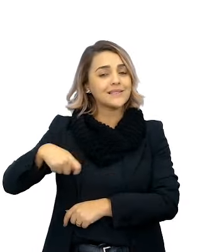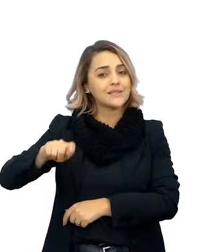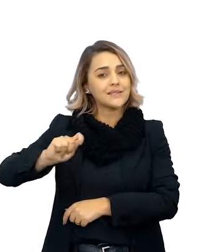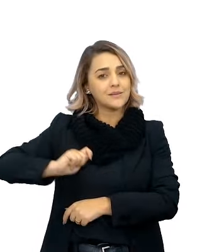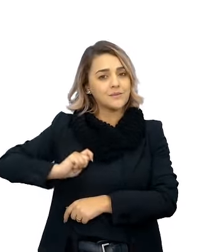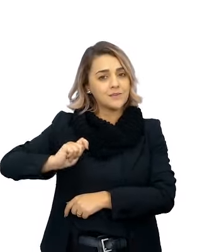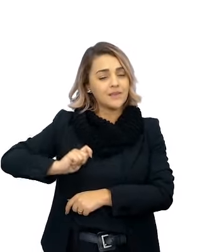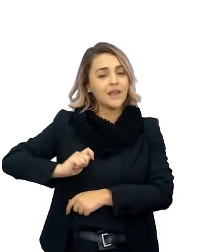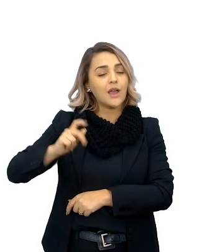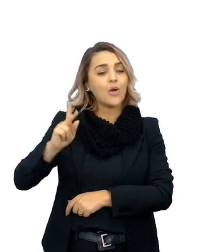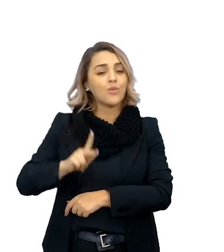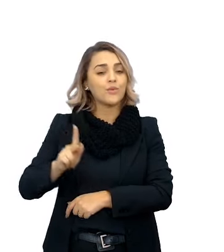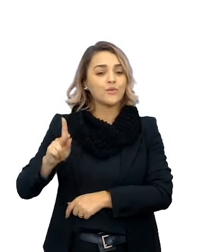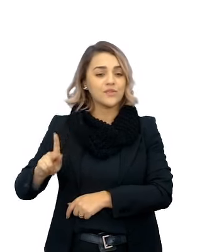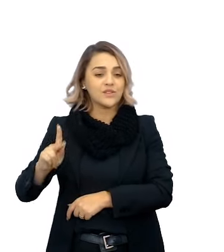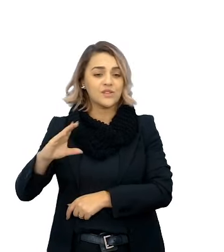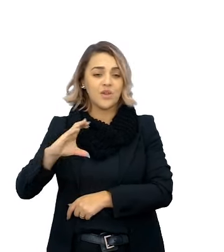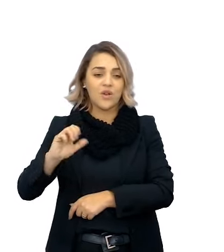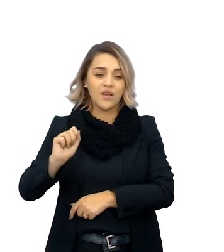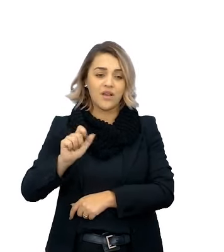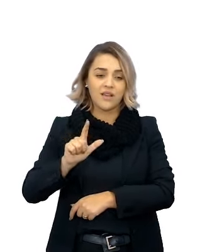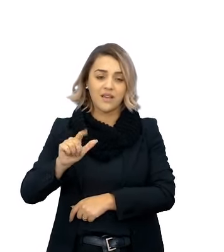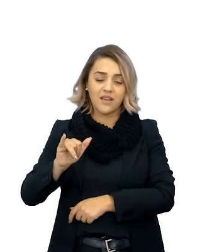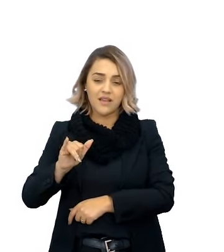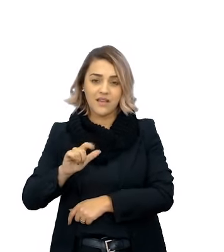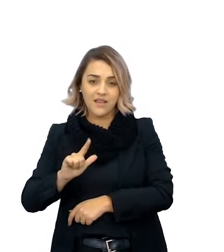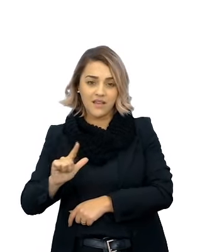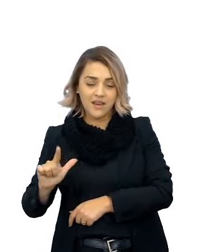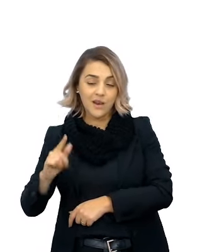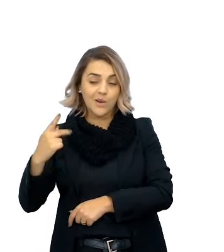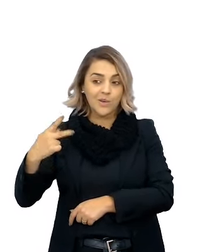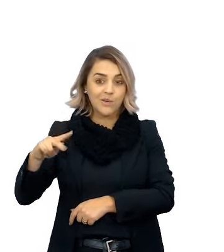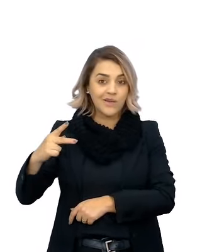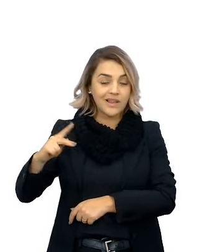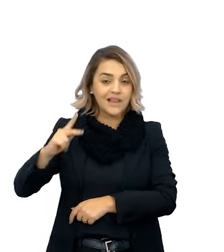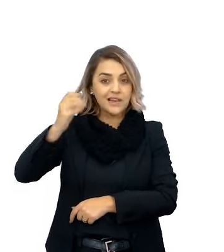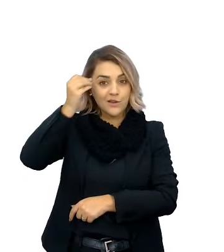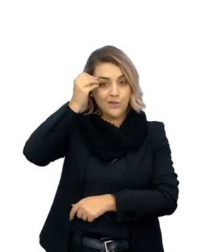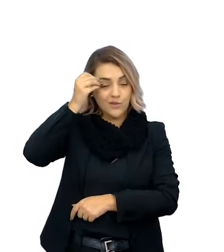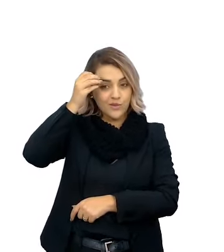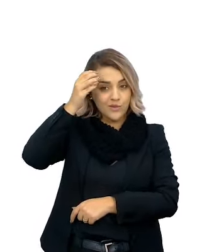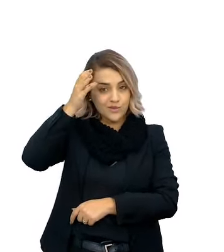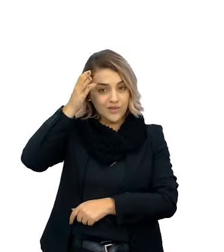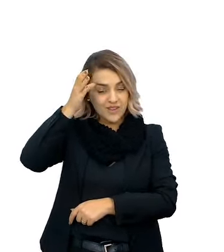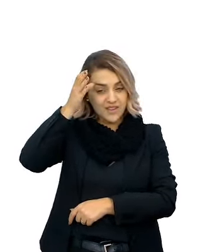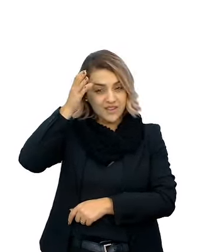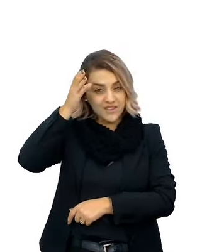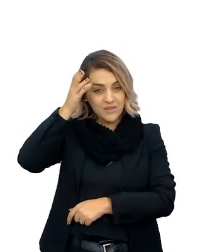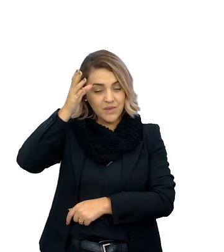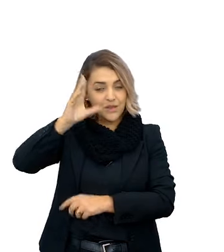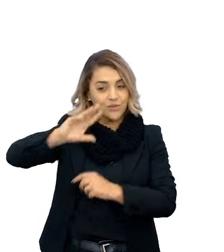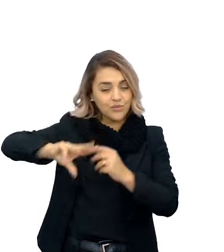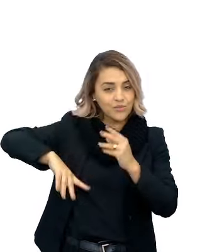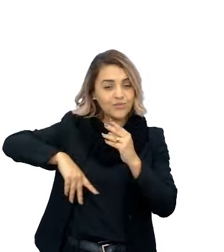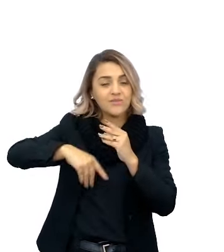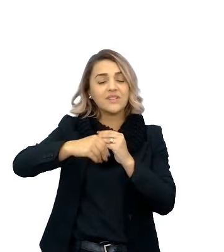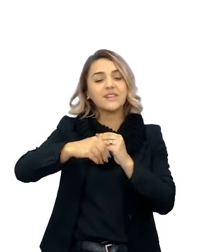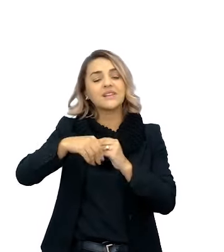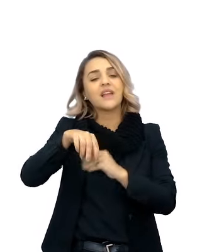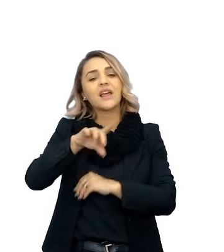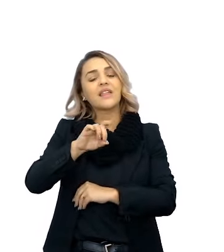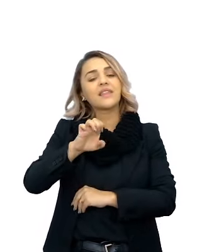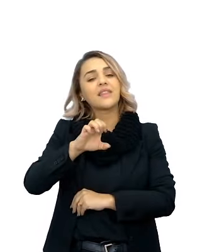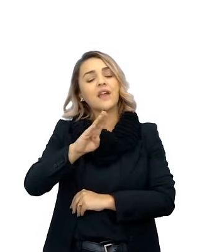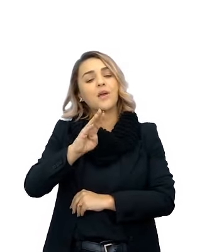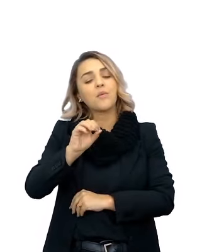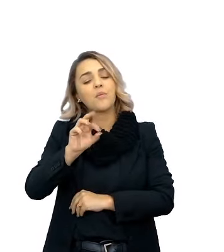mais conhecimentos, olhando para o professor de matemática, agregados a esses conhecimentos da Débora Ball, tá? Eu estou trazendo isso,